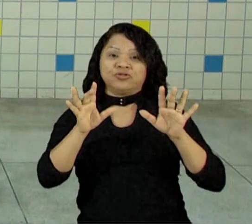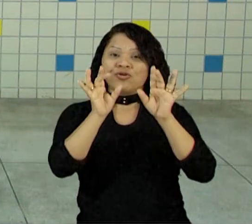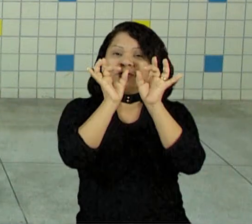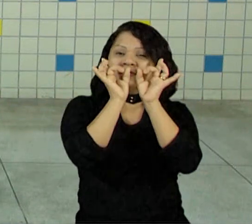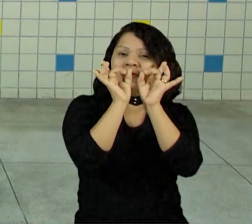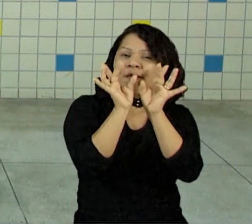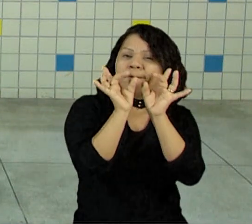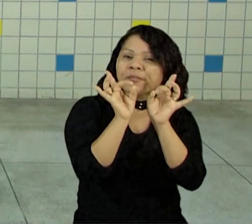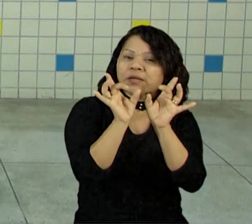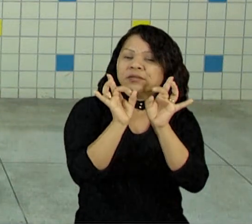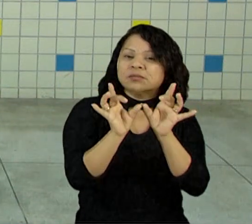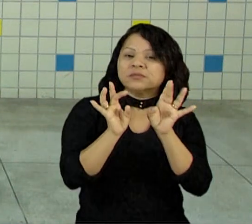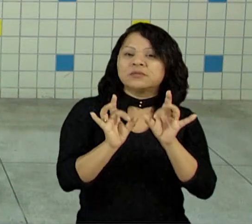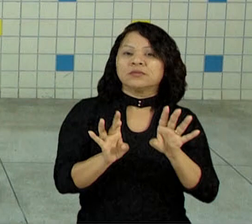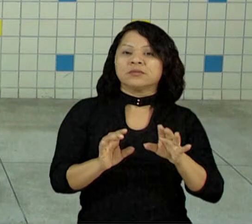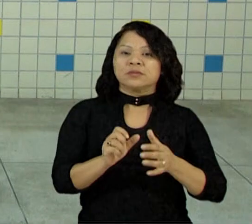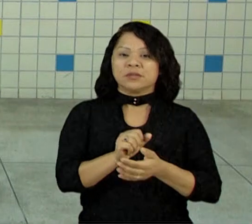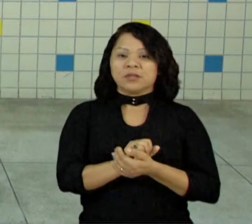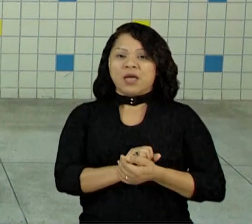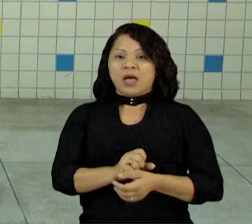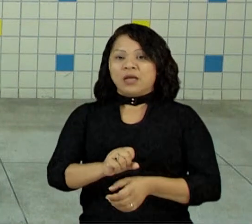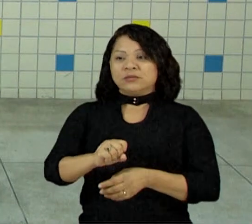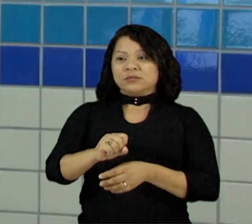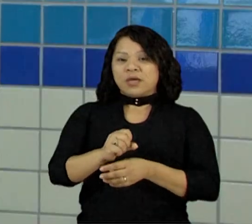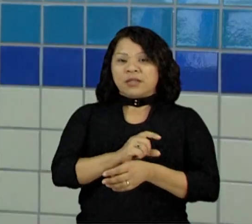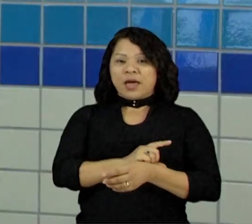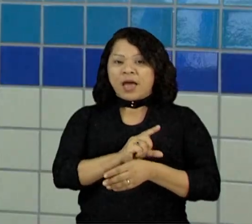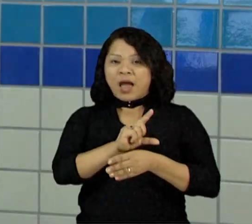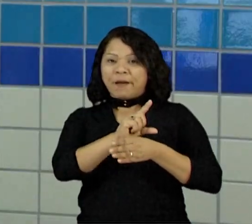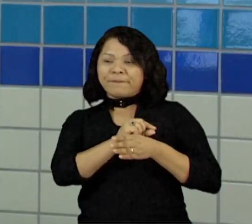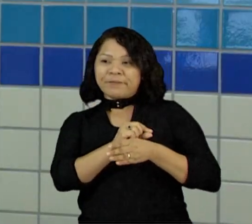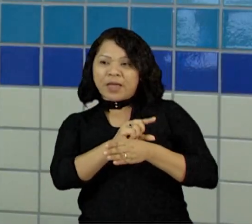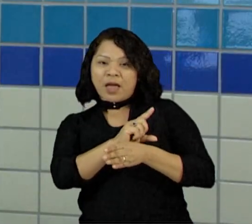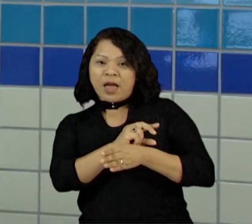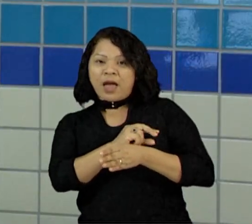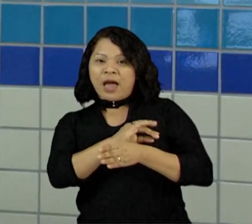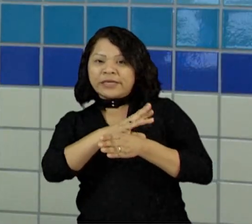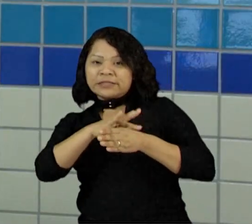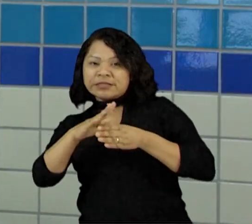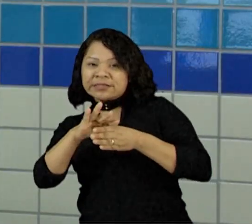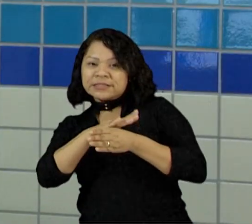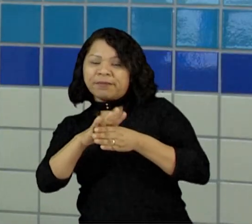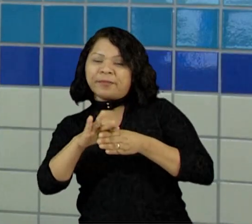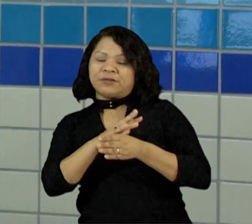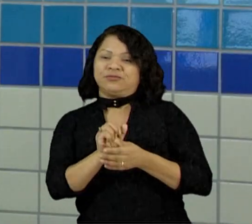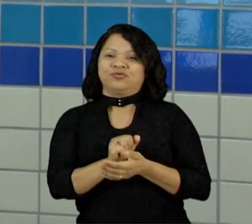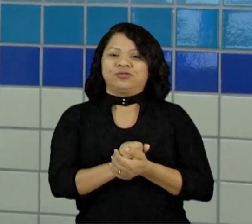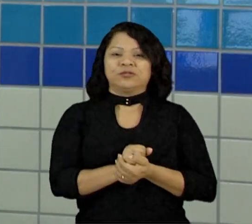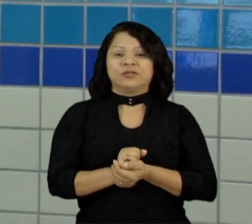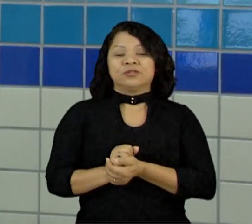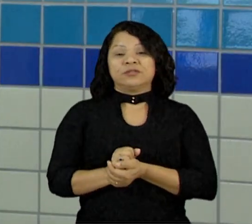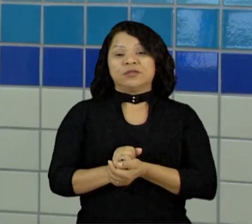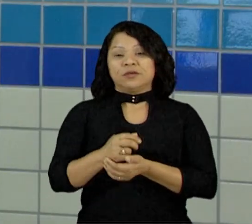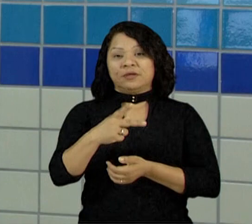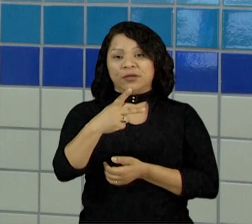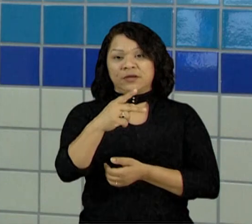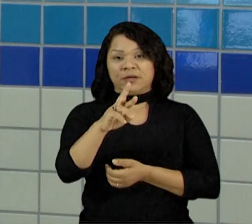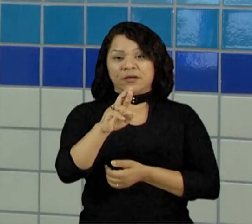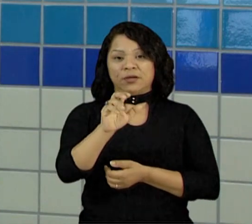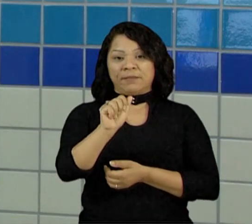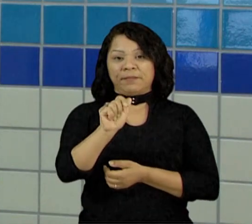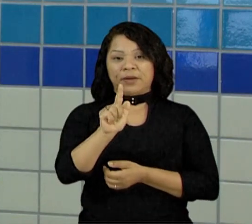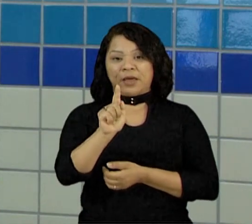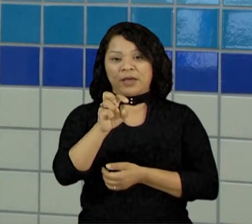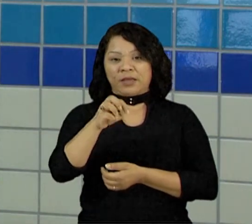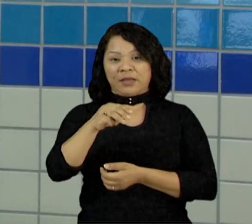especificidades semânticas e pragmáticas. Então, nós vimos aí que os sinais de pontuação, ele nos ajuda a compreender